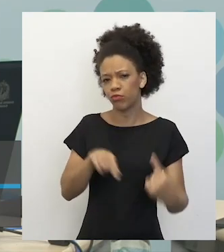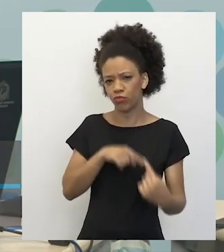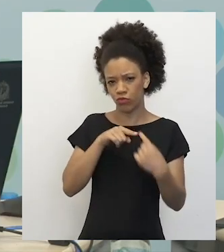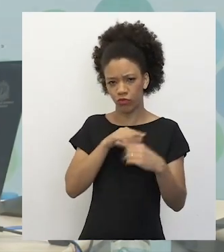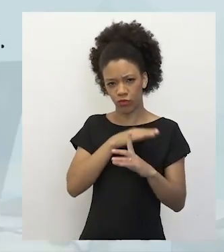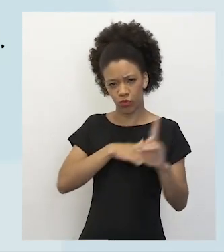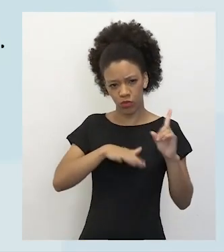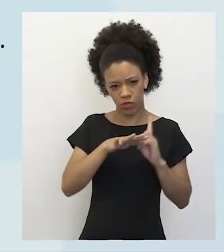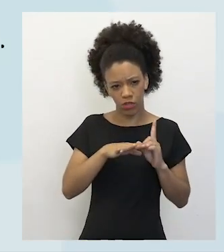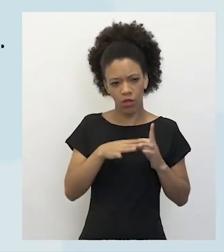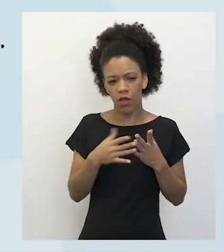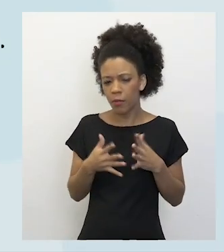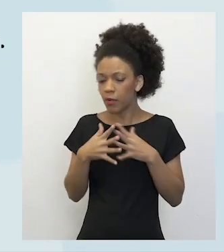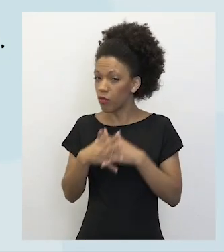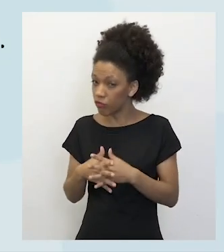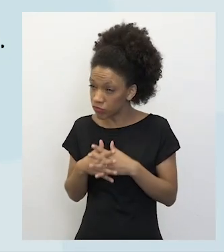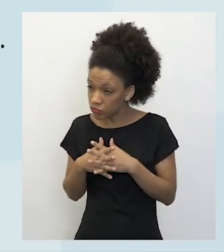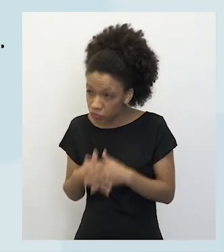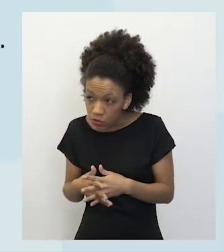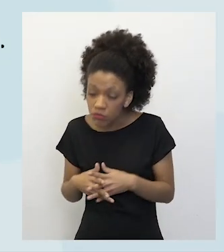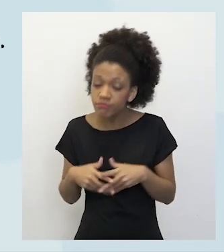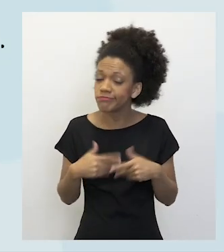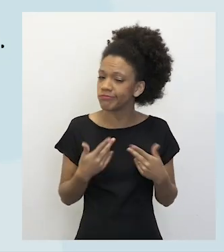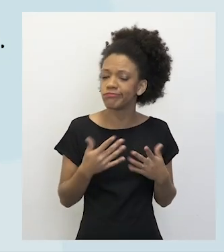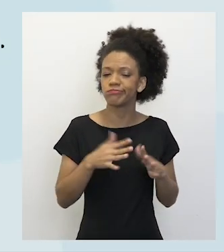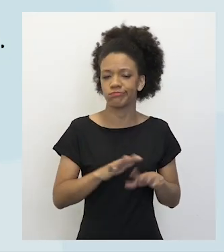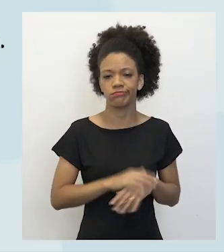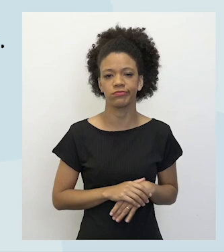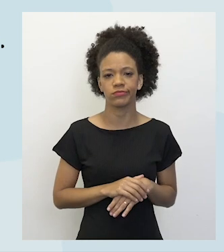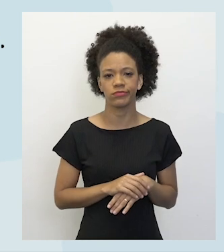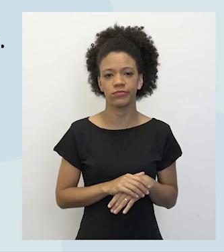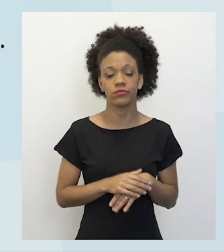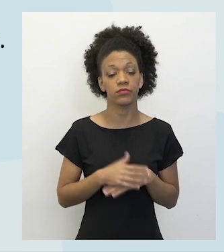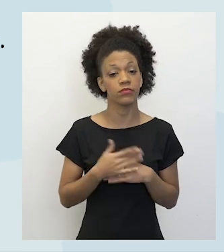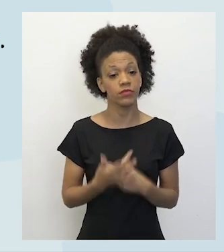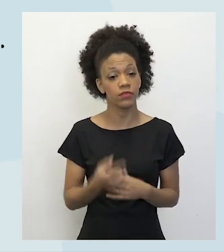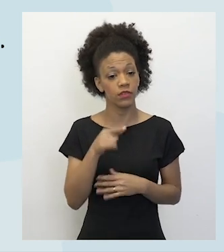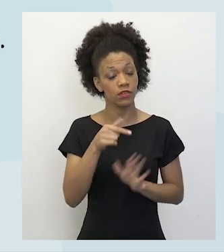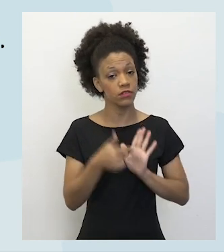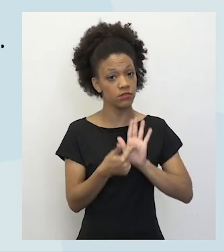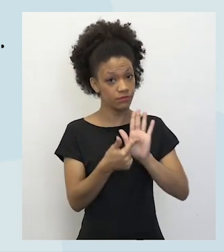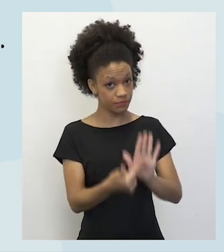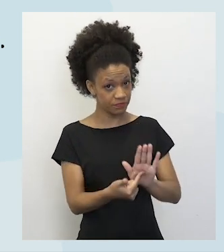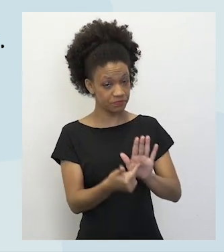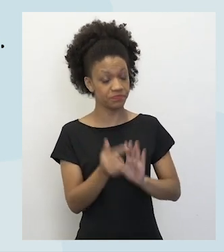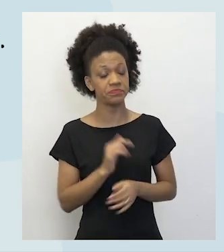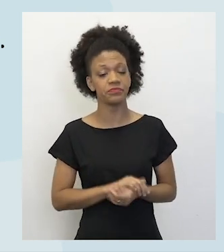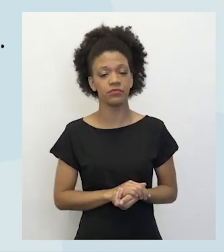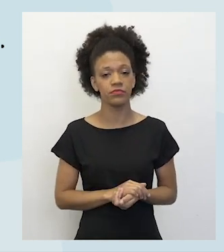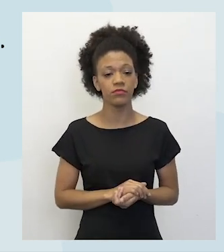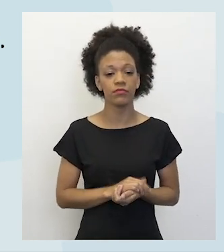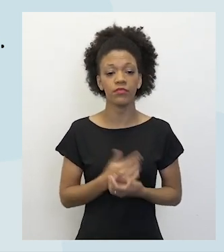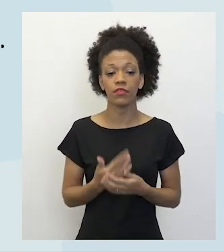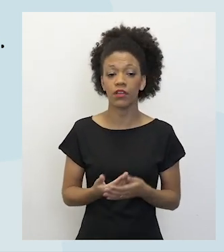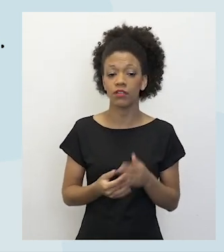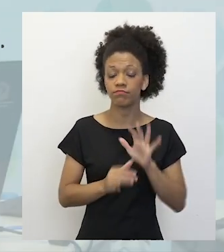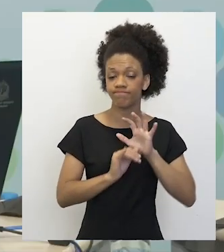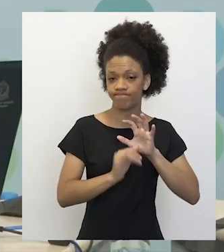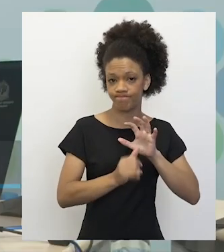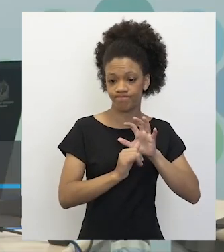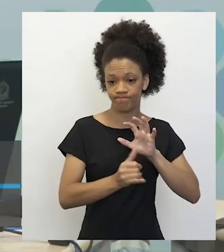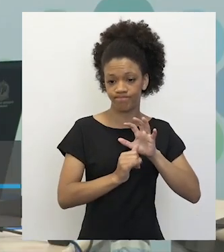crônica dá para confundir bastante, né? Então, mas este que nós vimos, que estamos vendo, aliás, é a